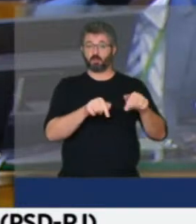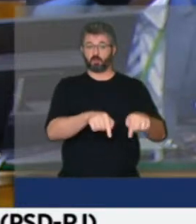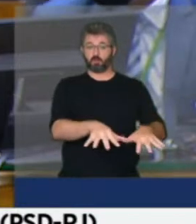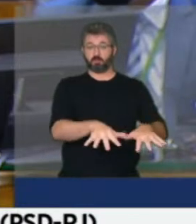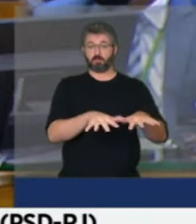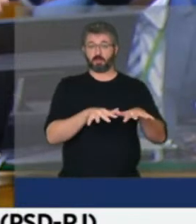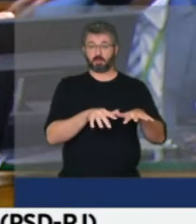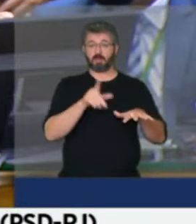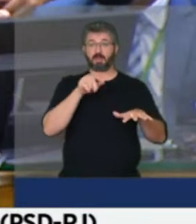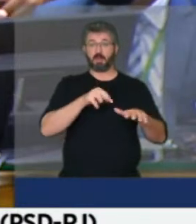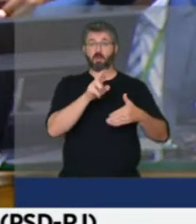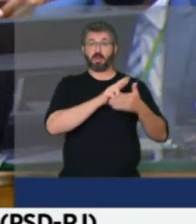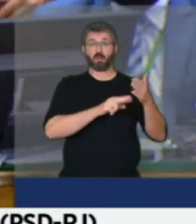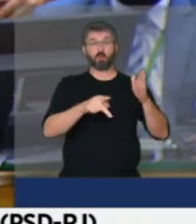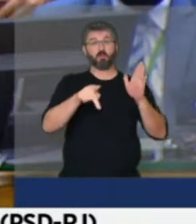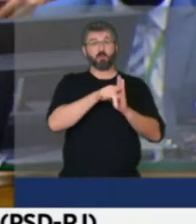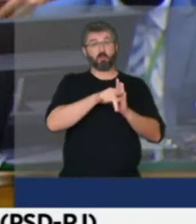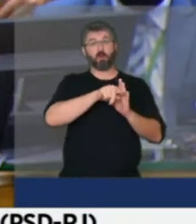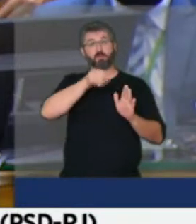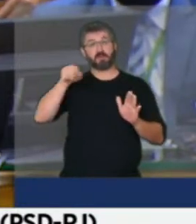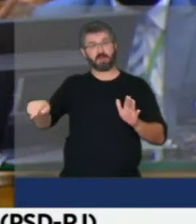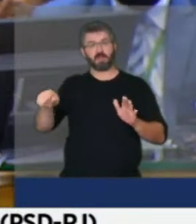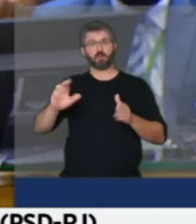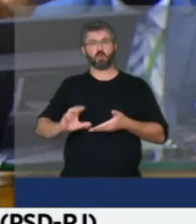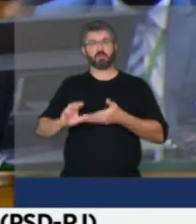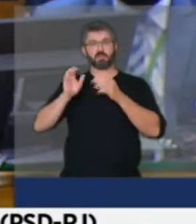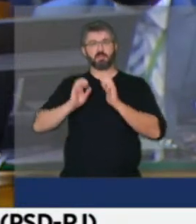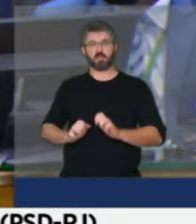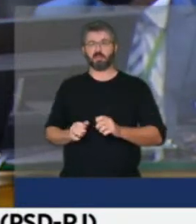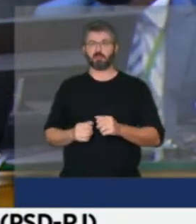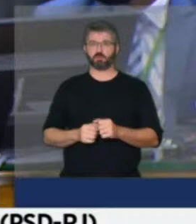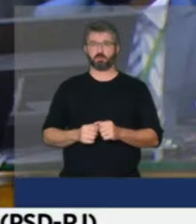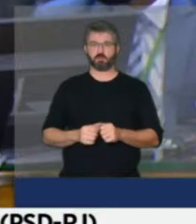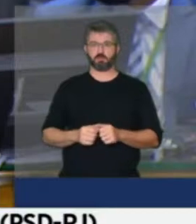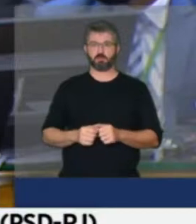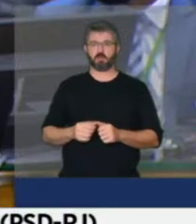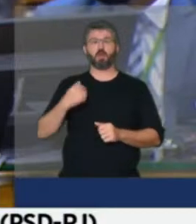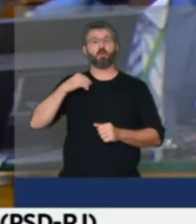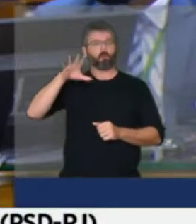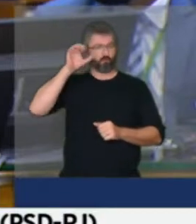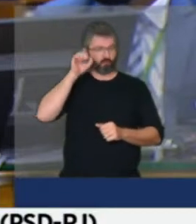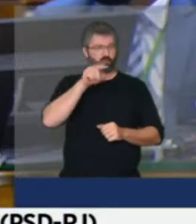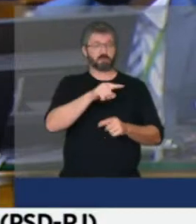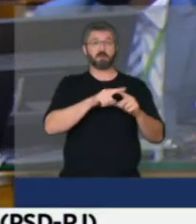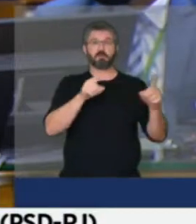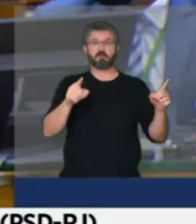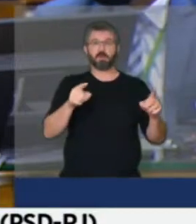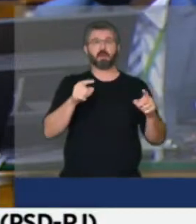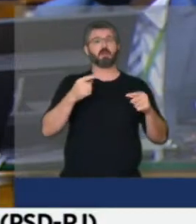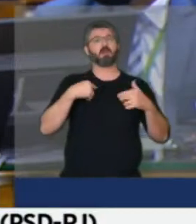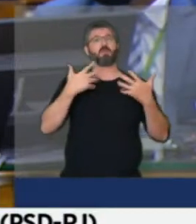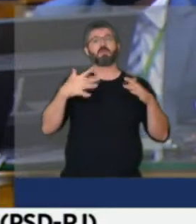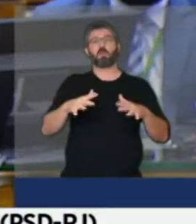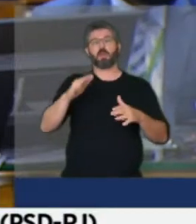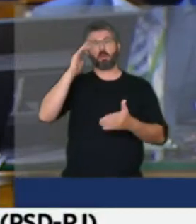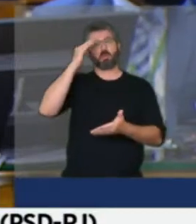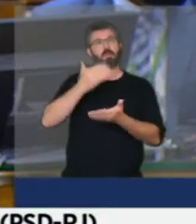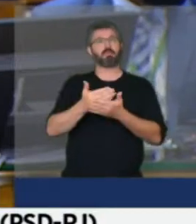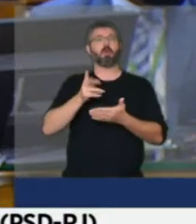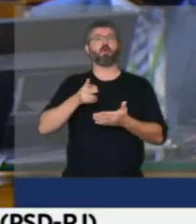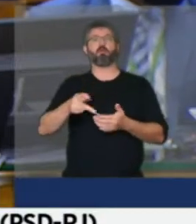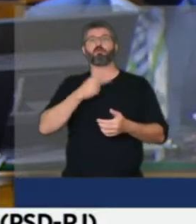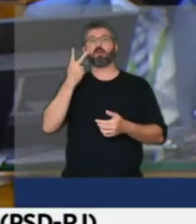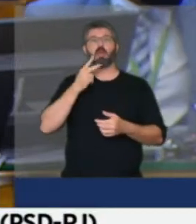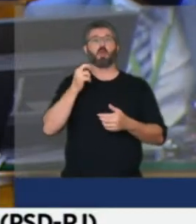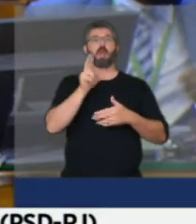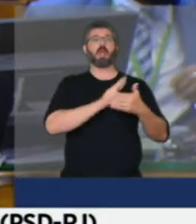o relator do Conselho de Ética. Nós aqui não queremos... Eu vou ouvir só Vossa Excelência, mas só para Vossa Excelência não continuar nessa tese de que um